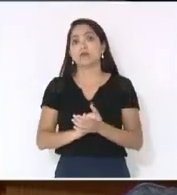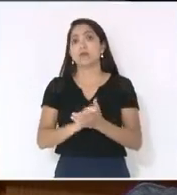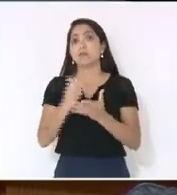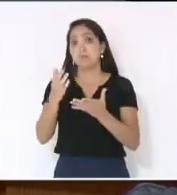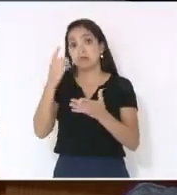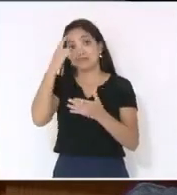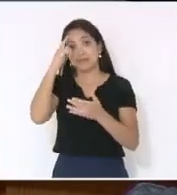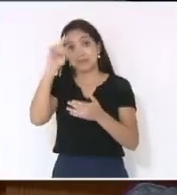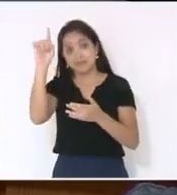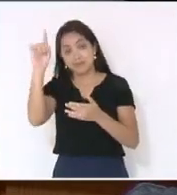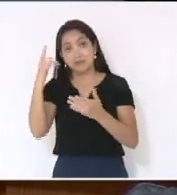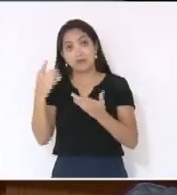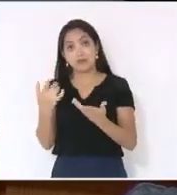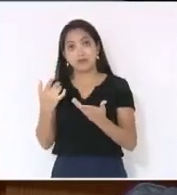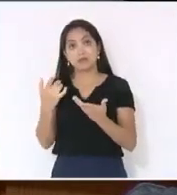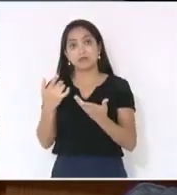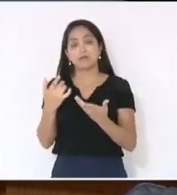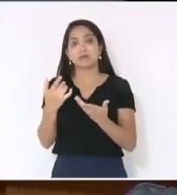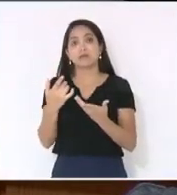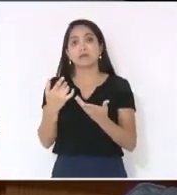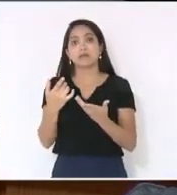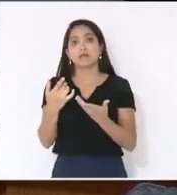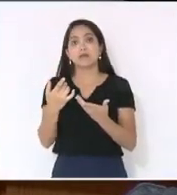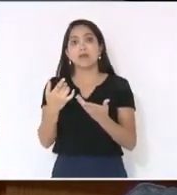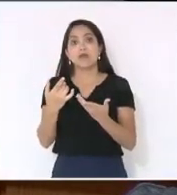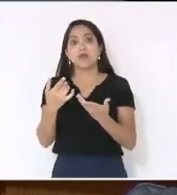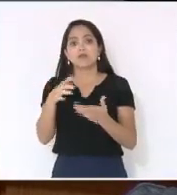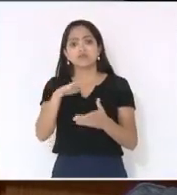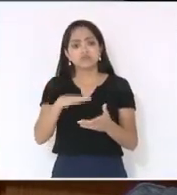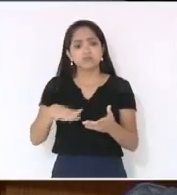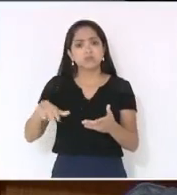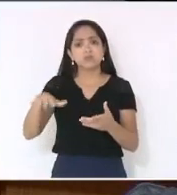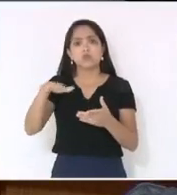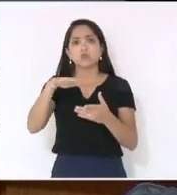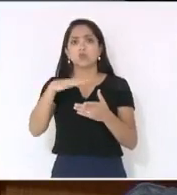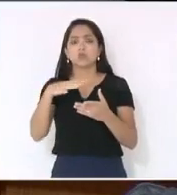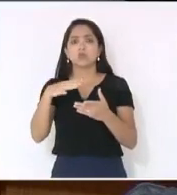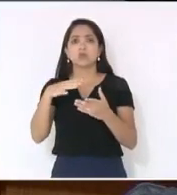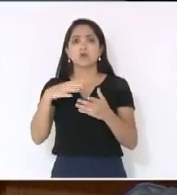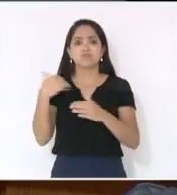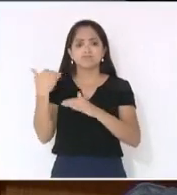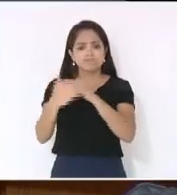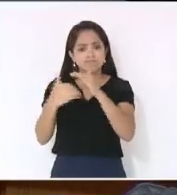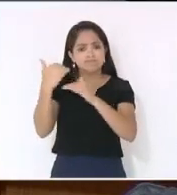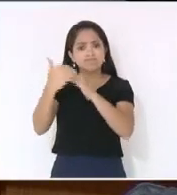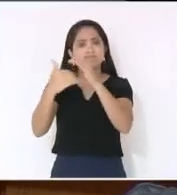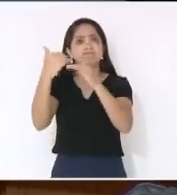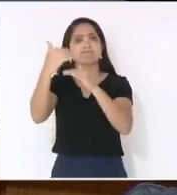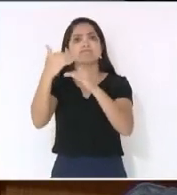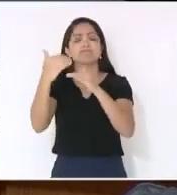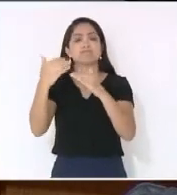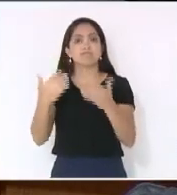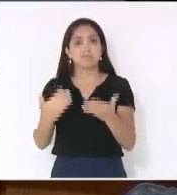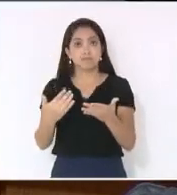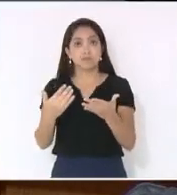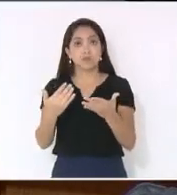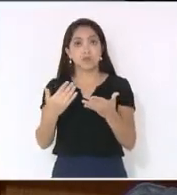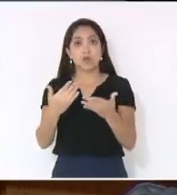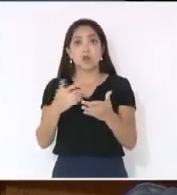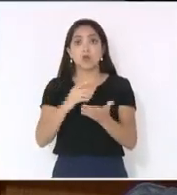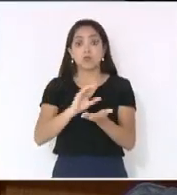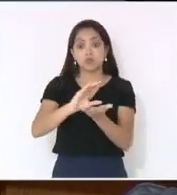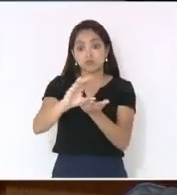ideia de uma nação diferenciada, progressista, quando os recursos